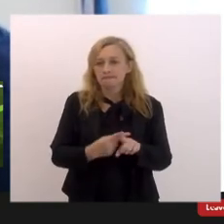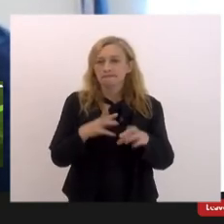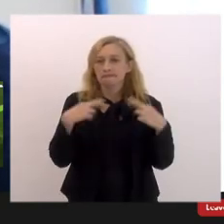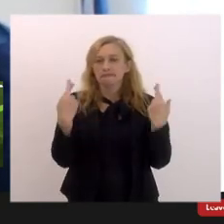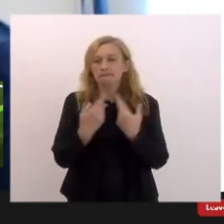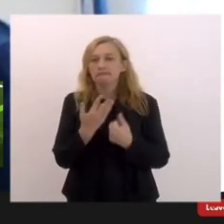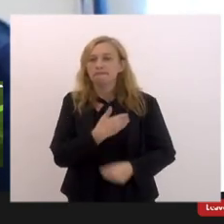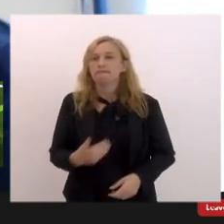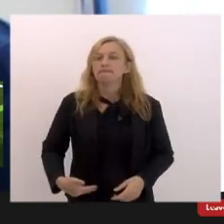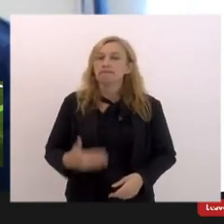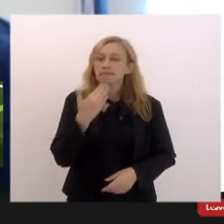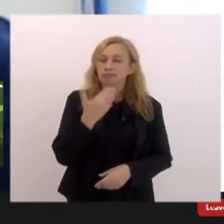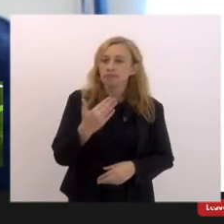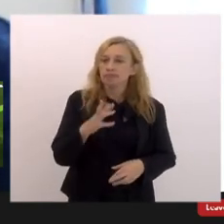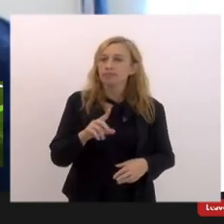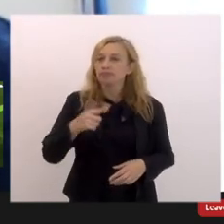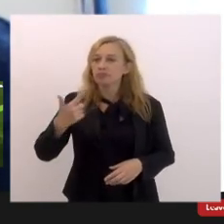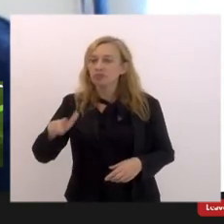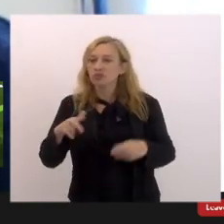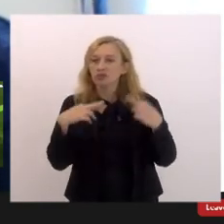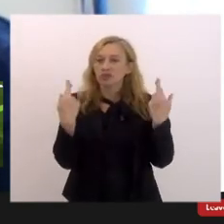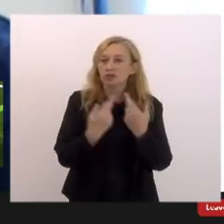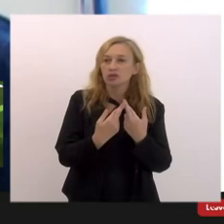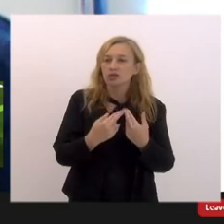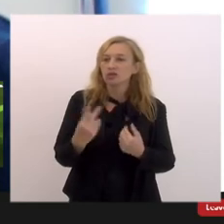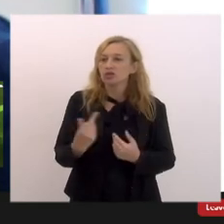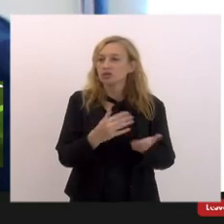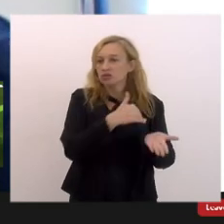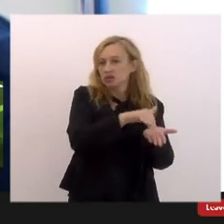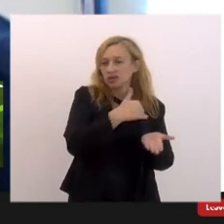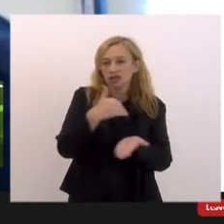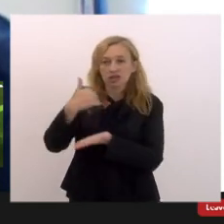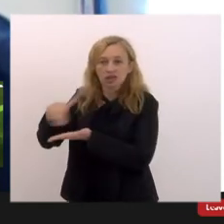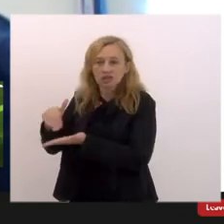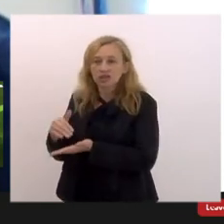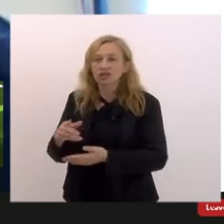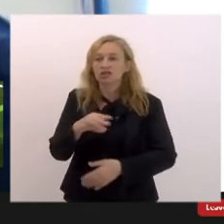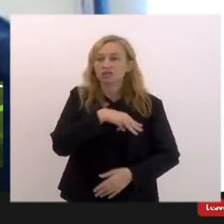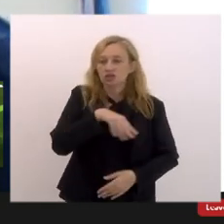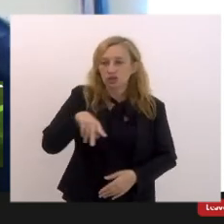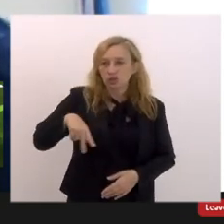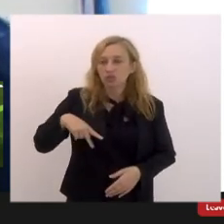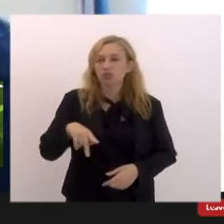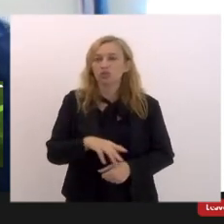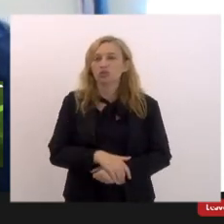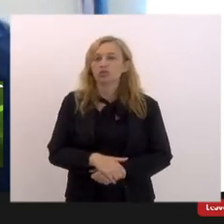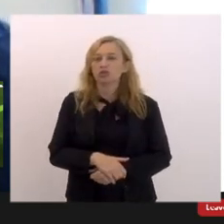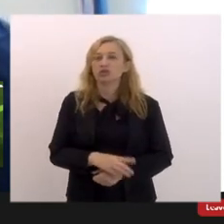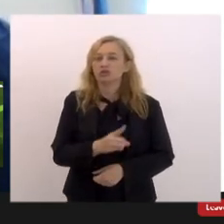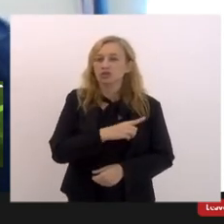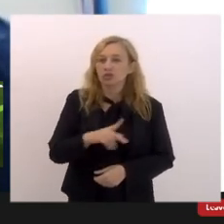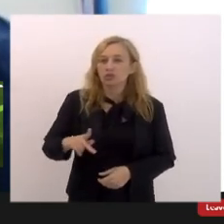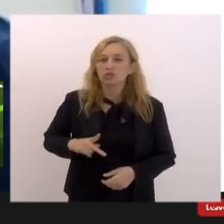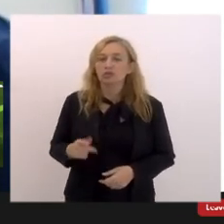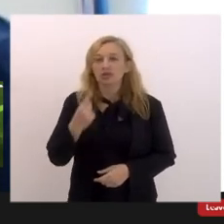sugerir uma reunião entre as secretarias, o Ministério Público, a Defensoria Pública, para que a gente